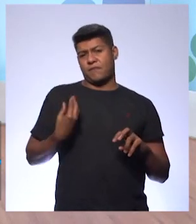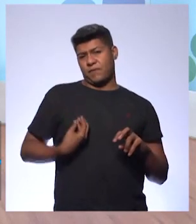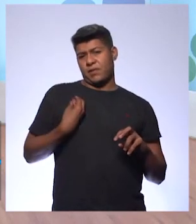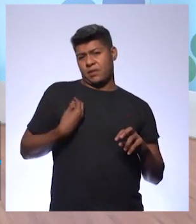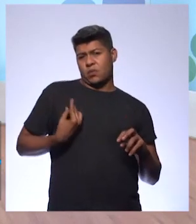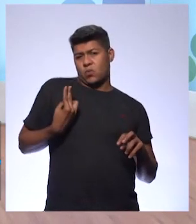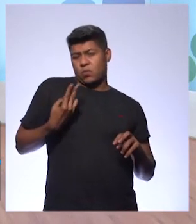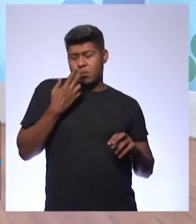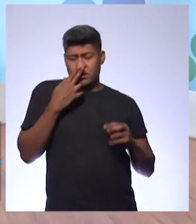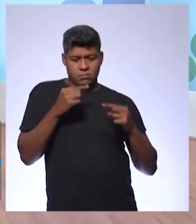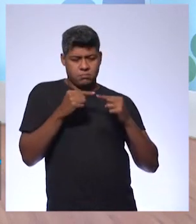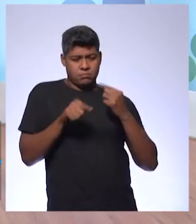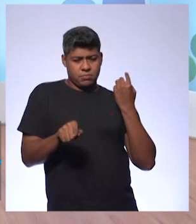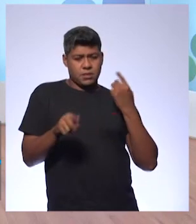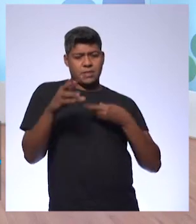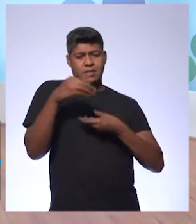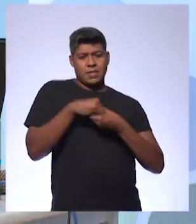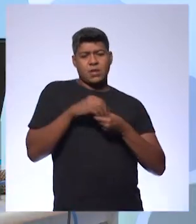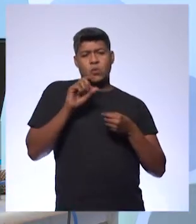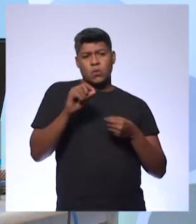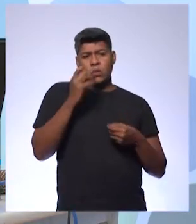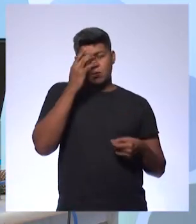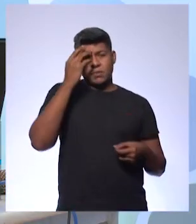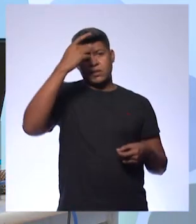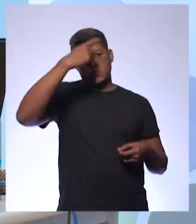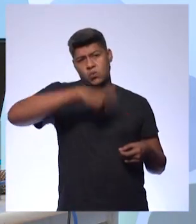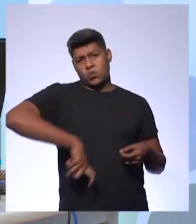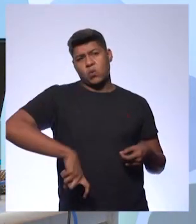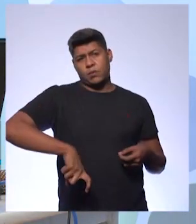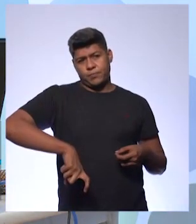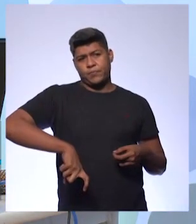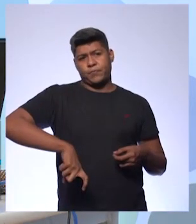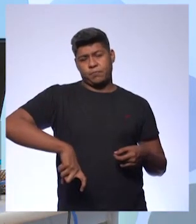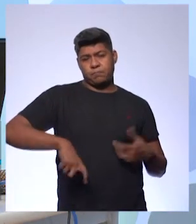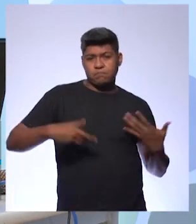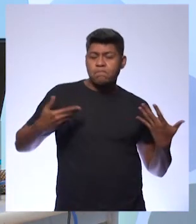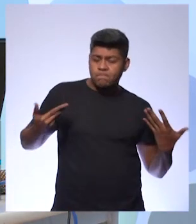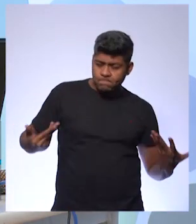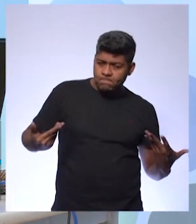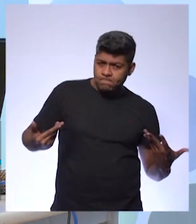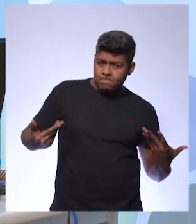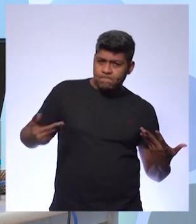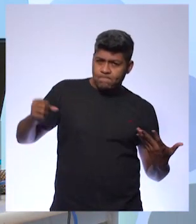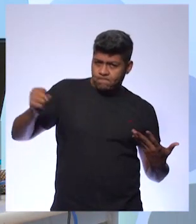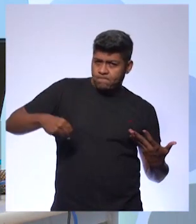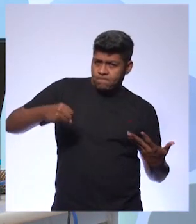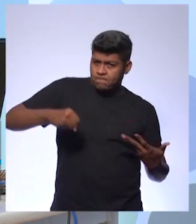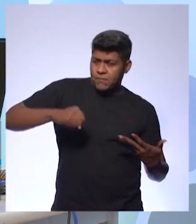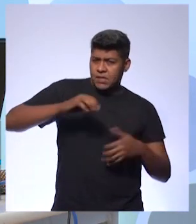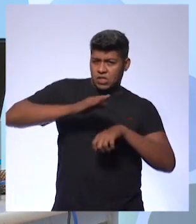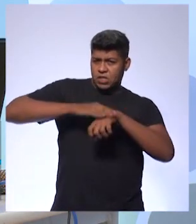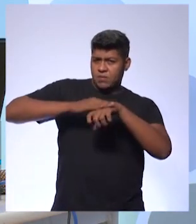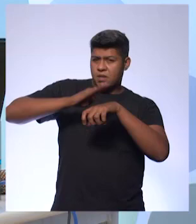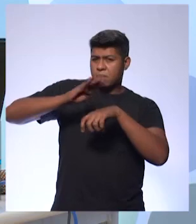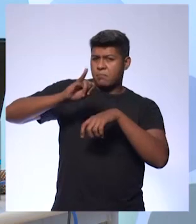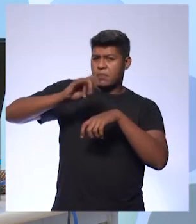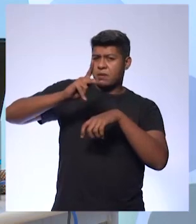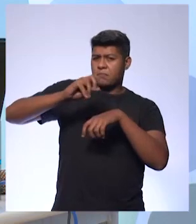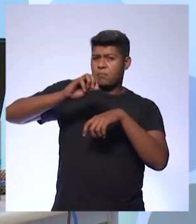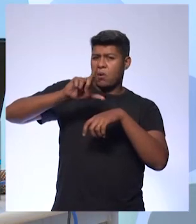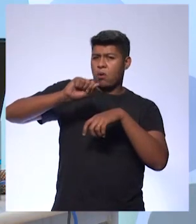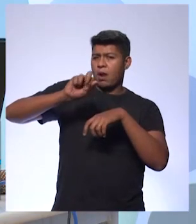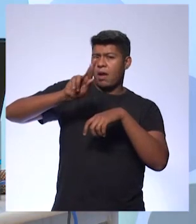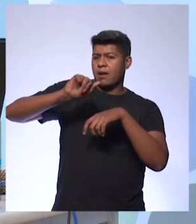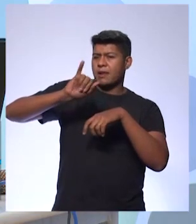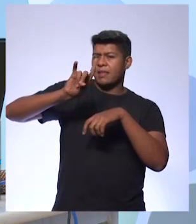ser uma contradição dentro de uma só pessoa. Será que é a bipolaridade ou a condição